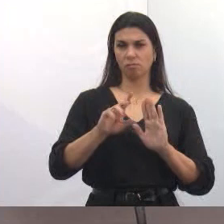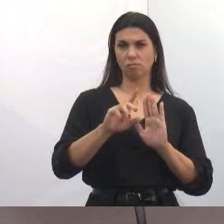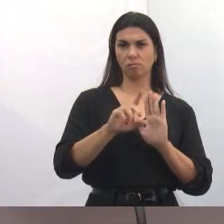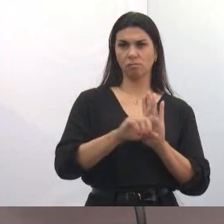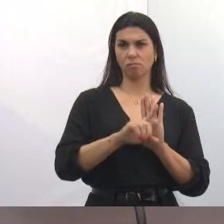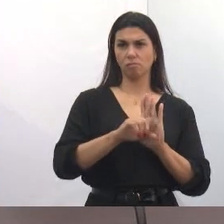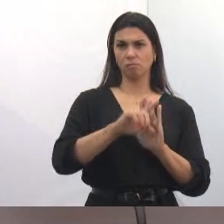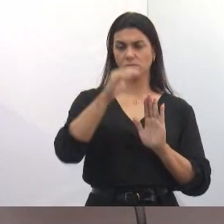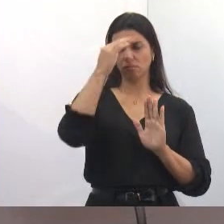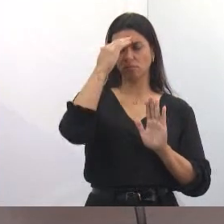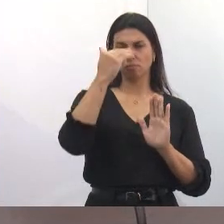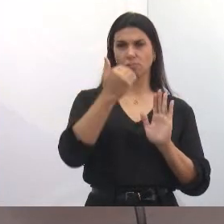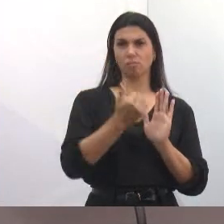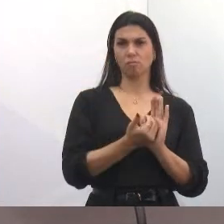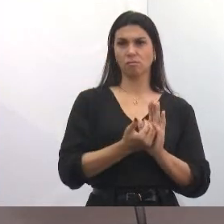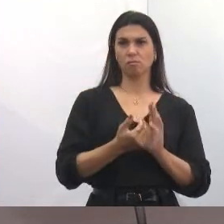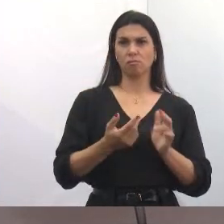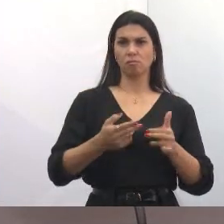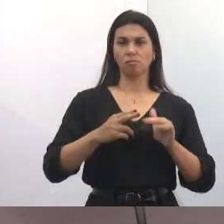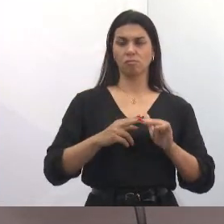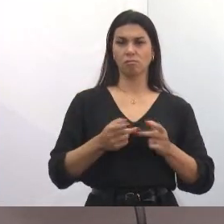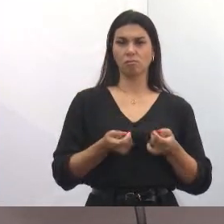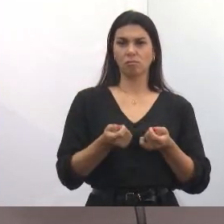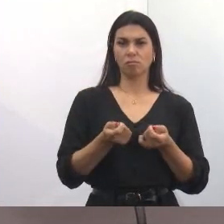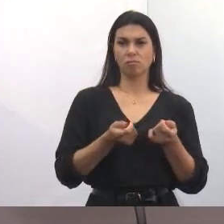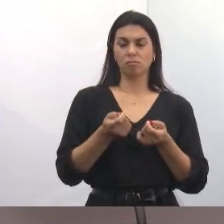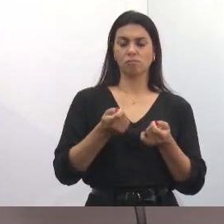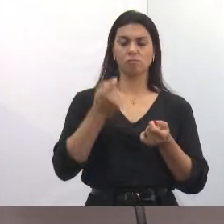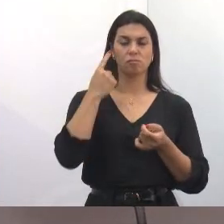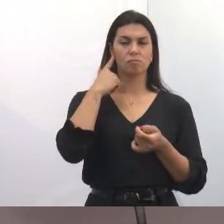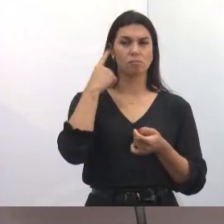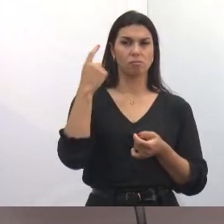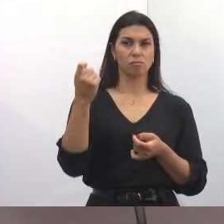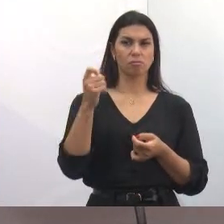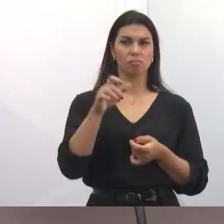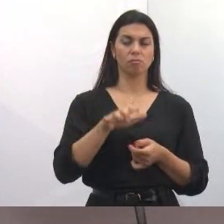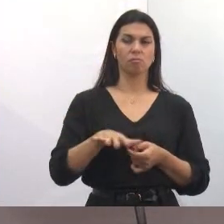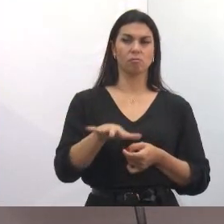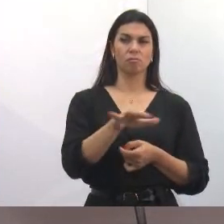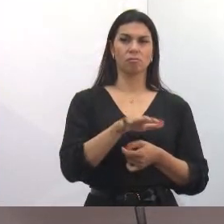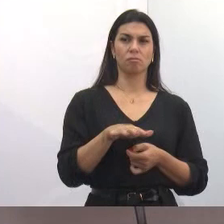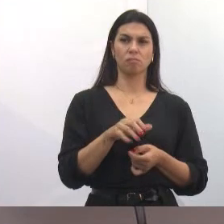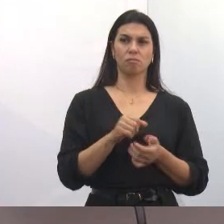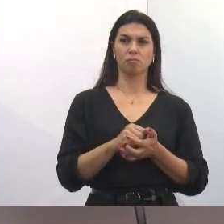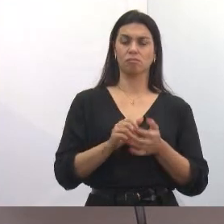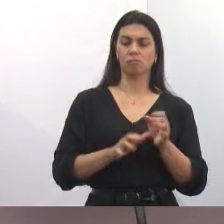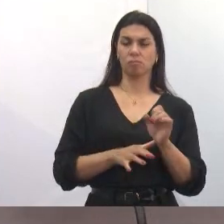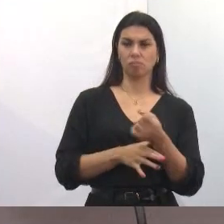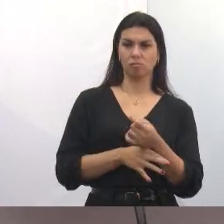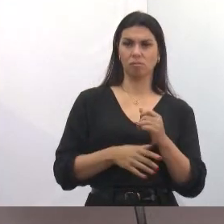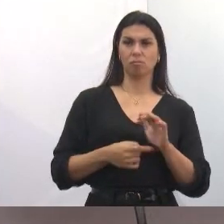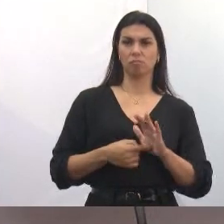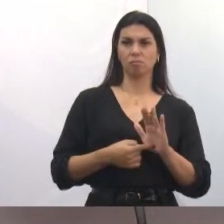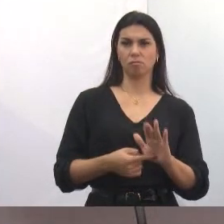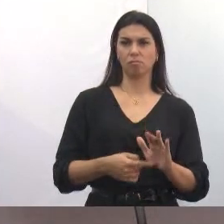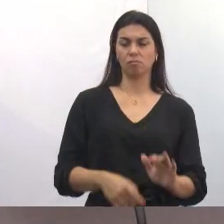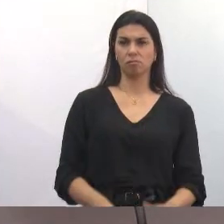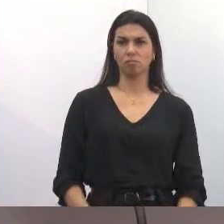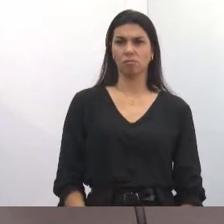o controle do uso de equipamentos sonoros e outras diretrizes para garantir a moralidade e o sossego